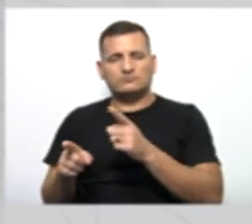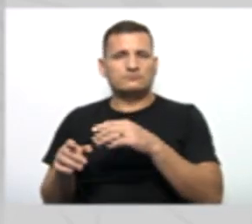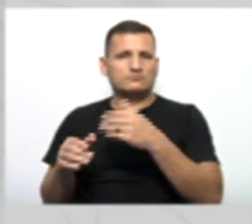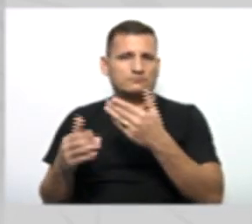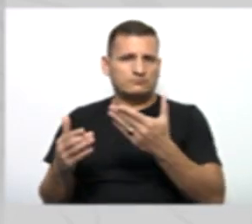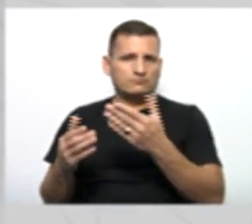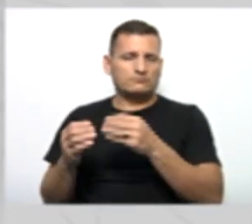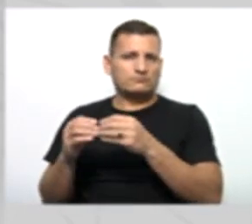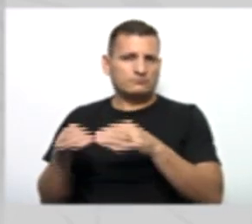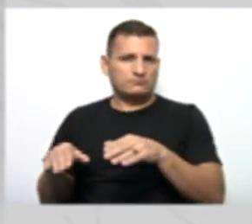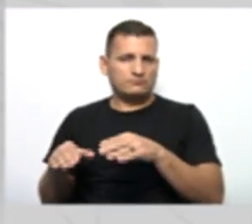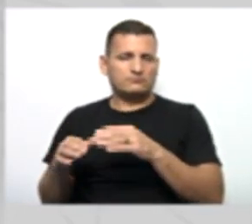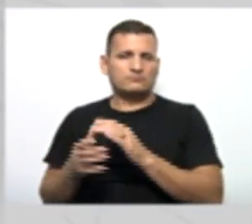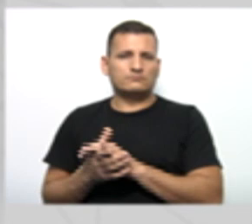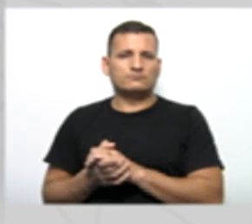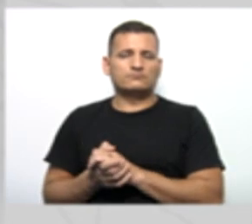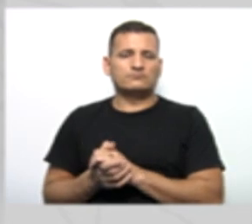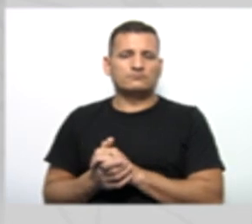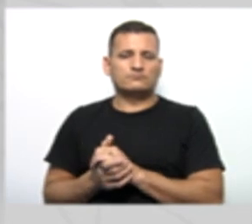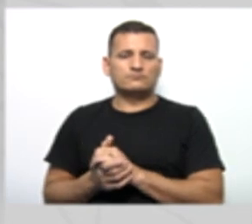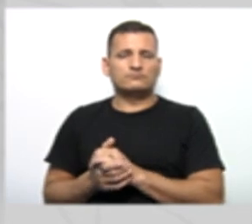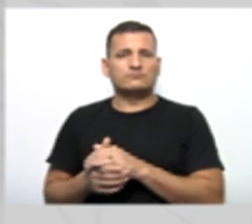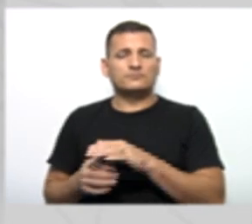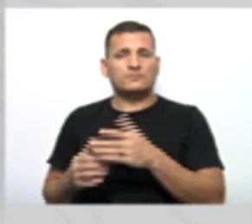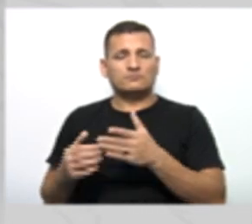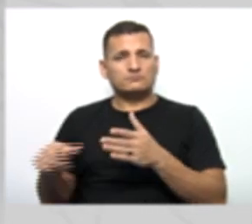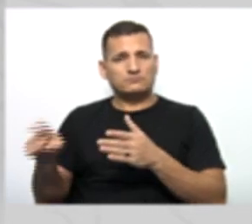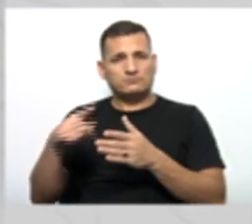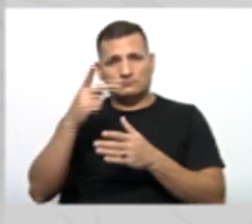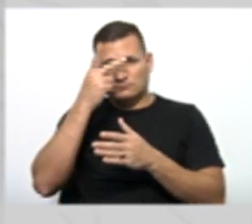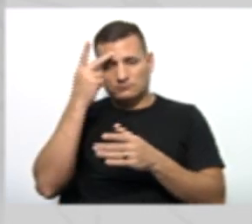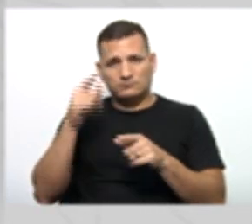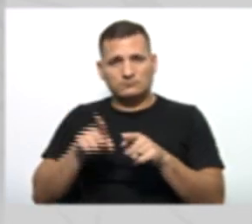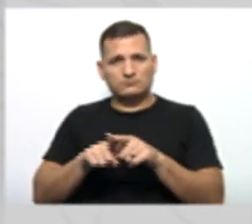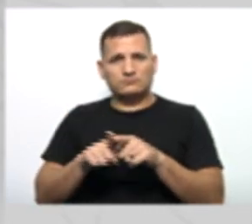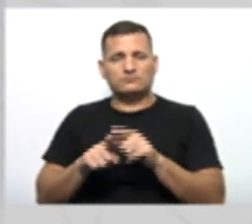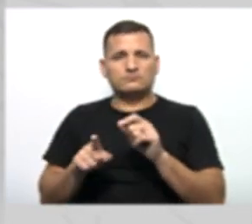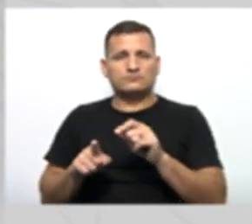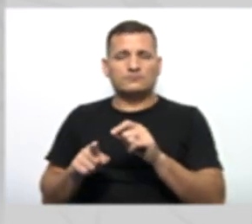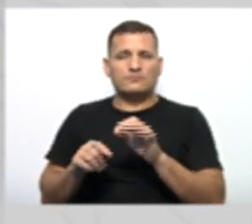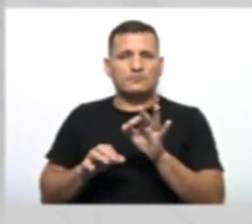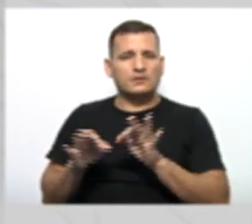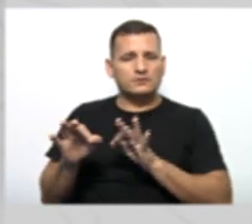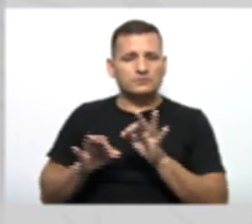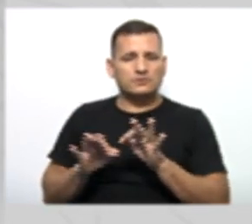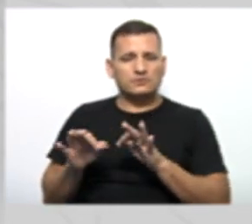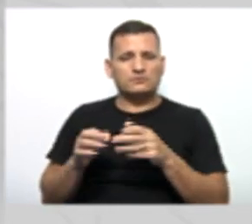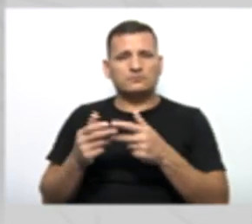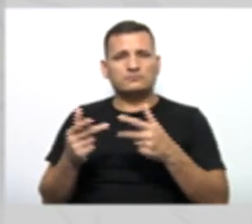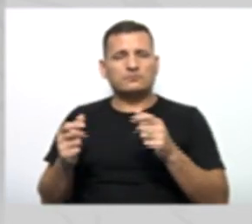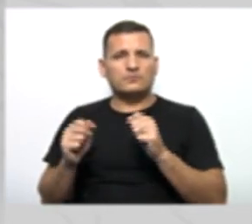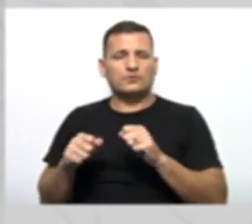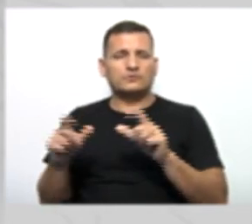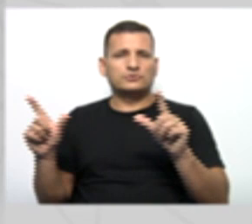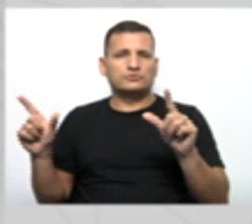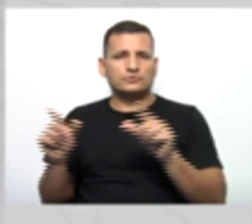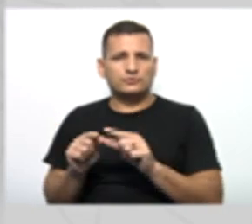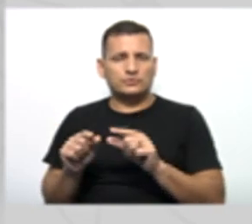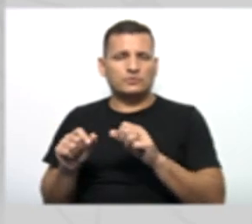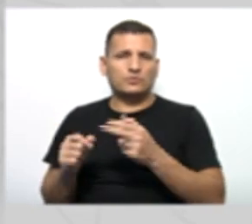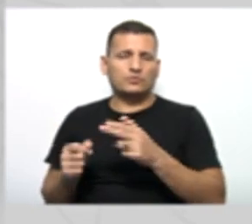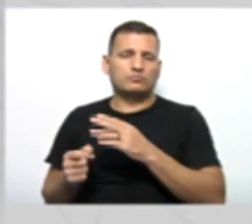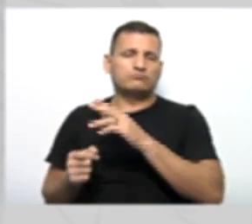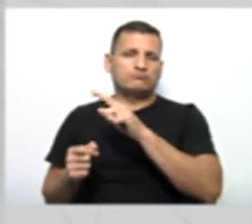ser causados, essas pessoas também buscam planejar ações que possam reduzir ou eliminar